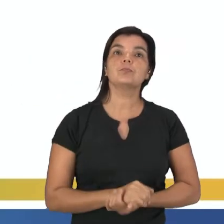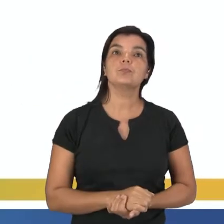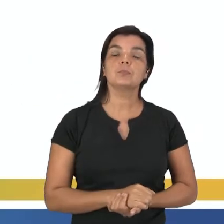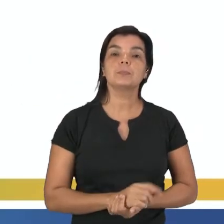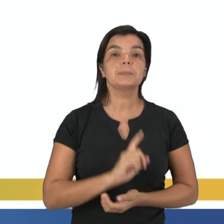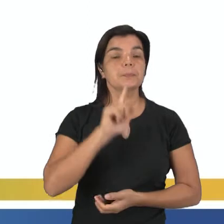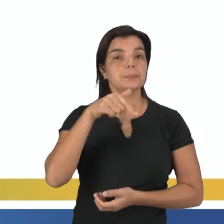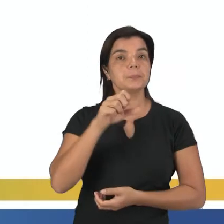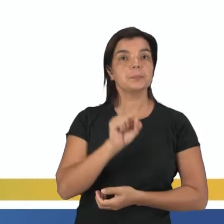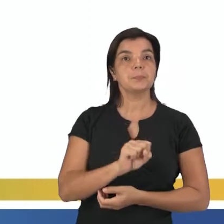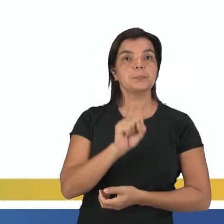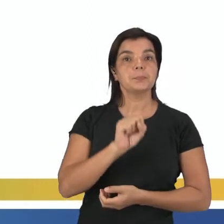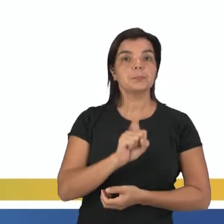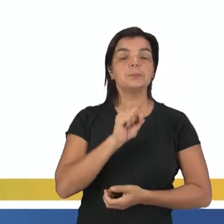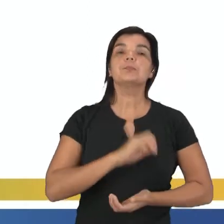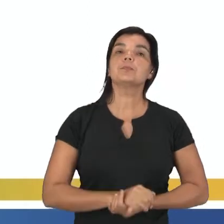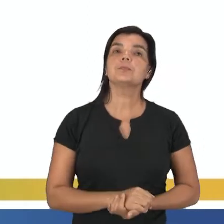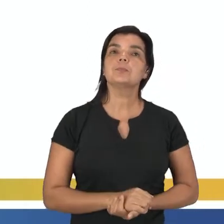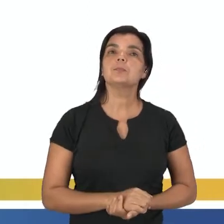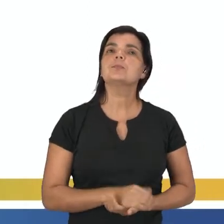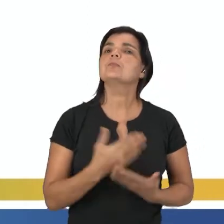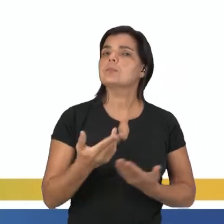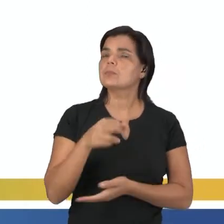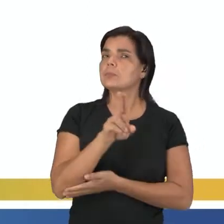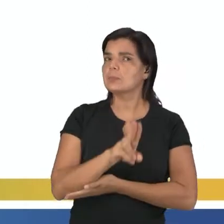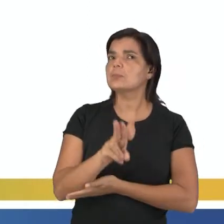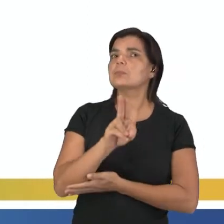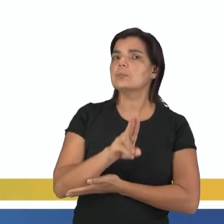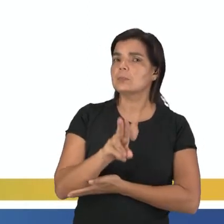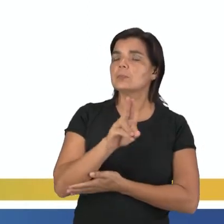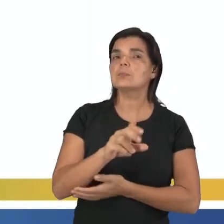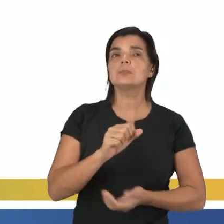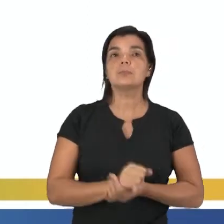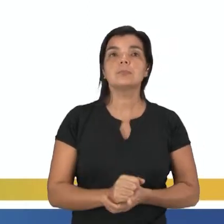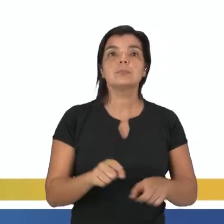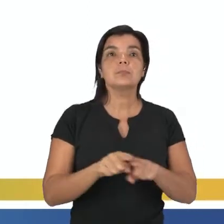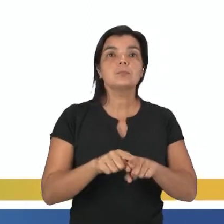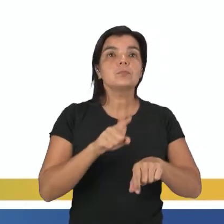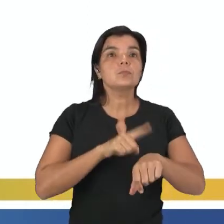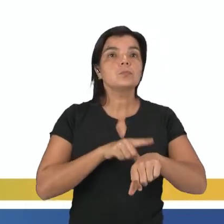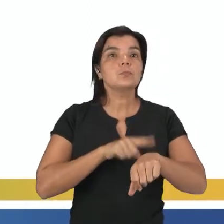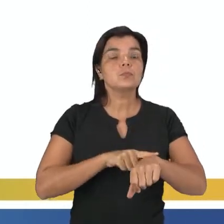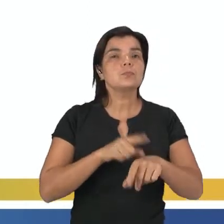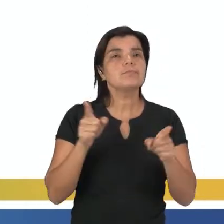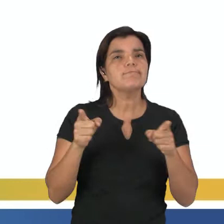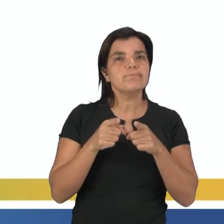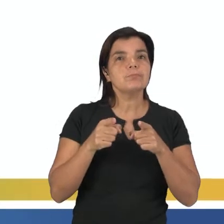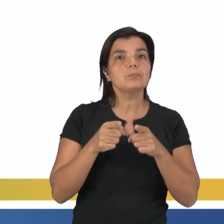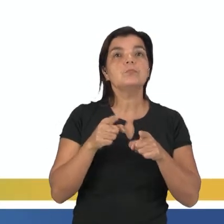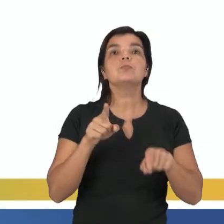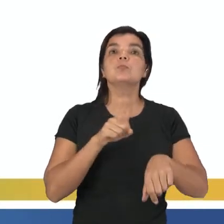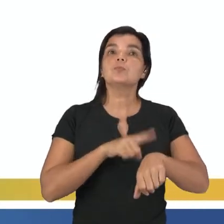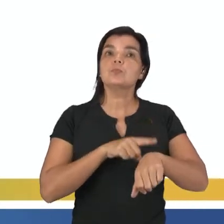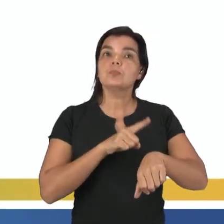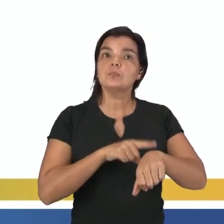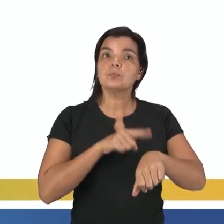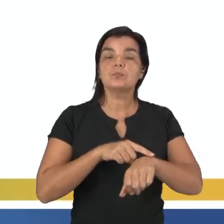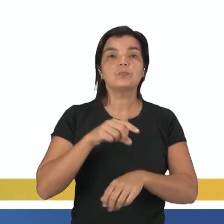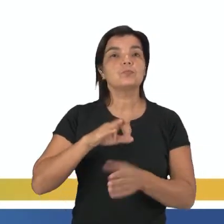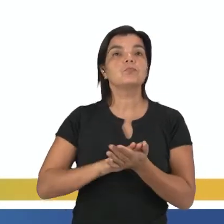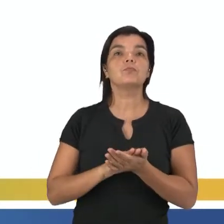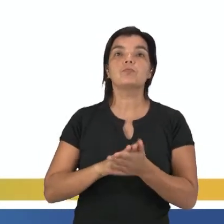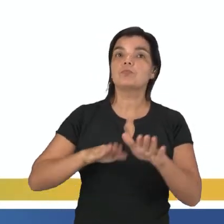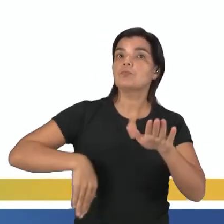Tirando esses dois, eu posso falar também dos segundos, né? O segundo é muito utilizado na medição de tempo bem pequeno, como o